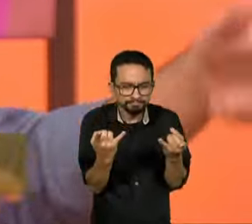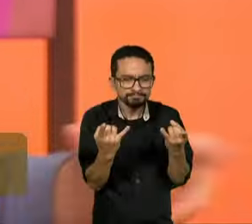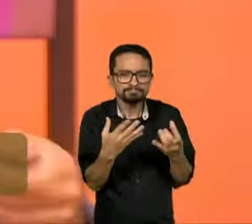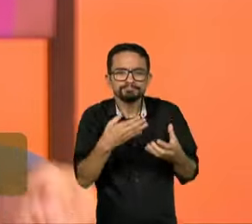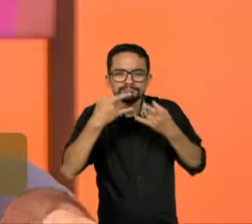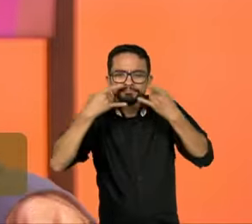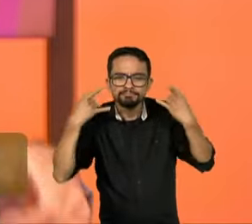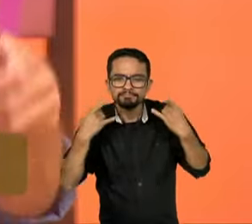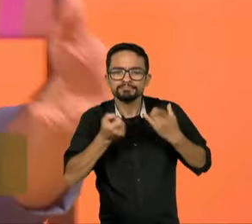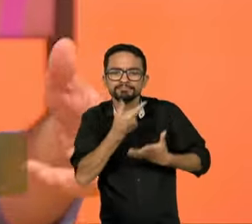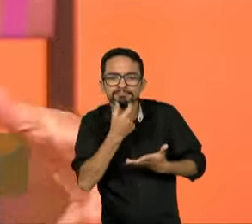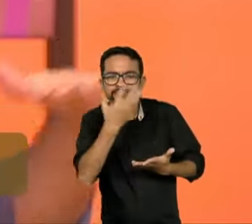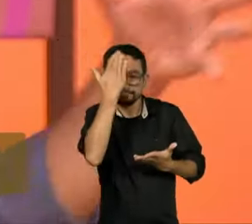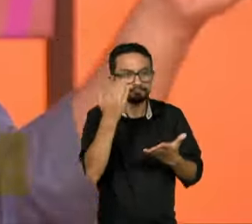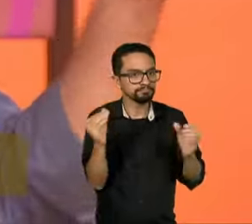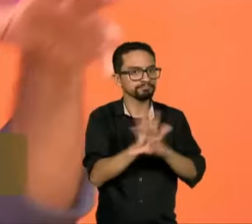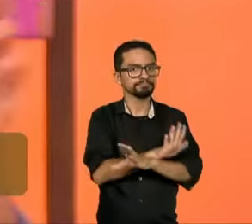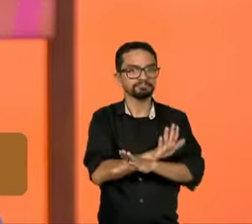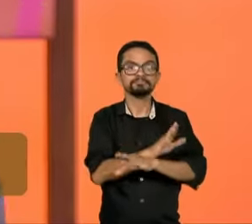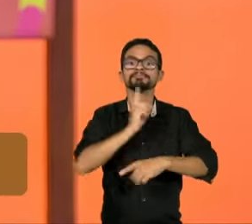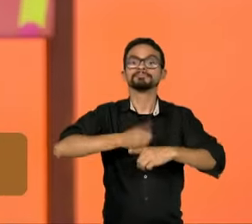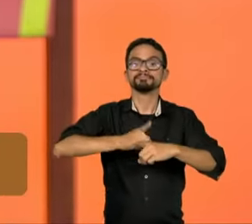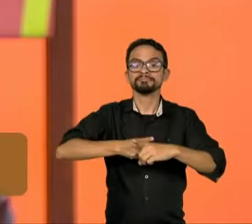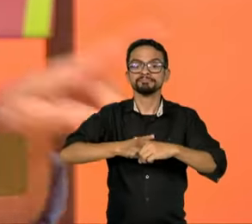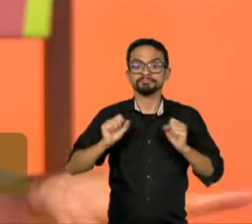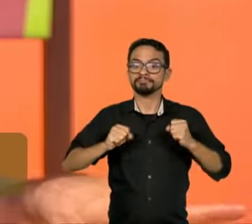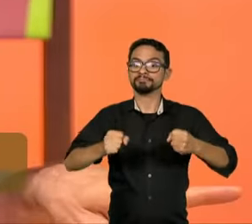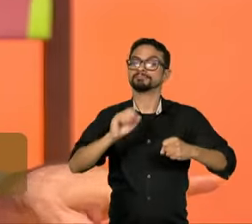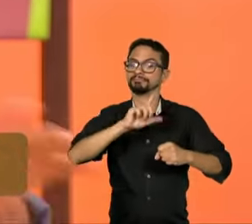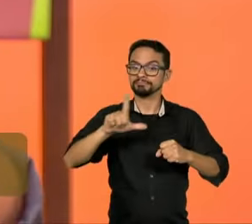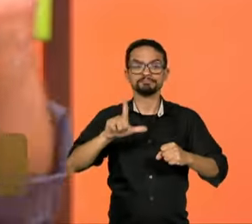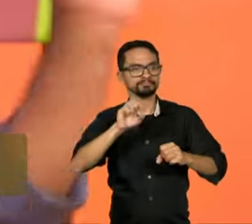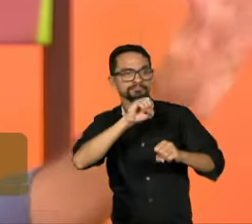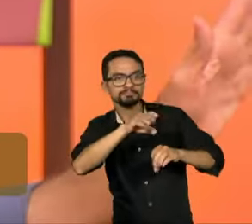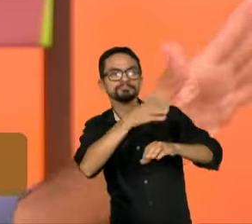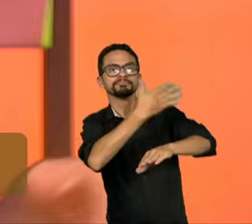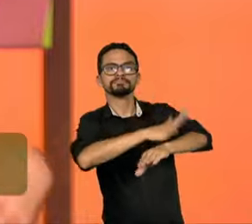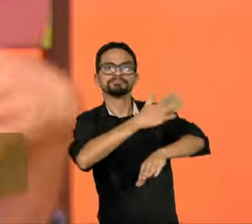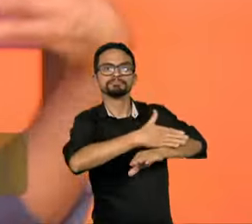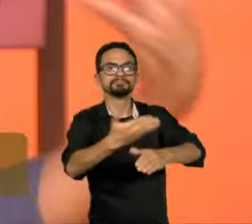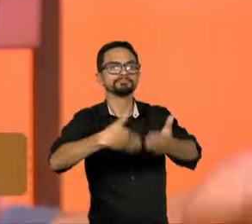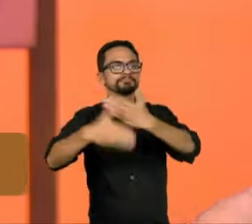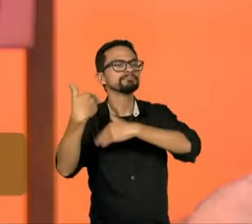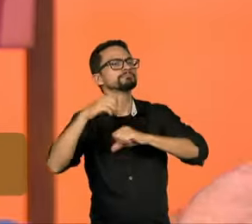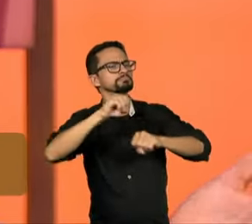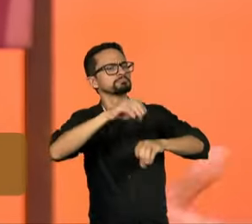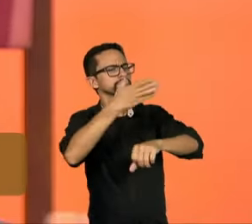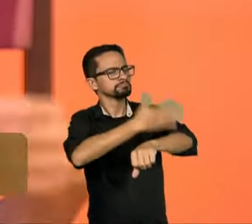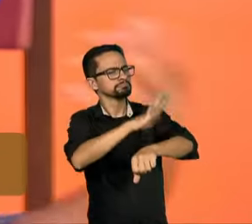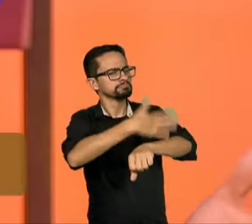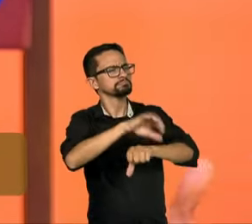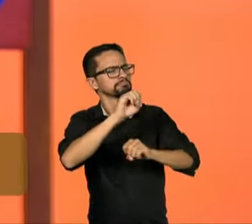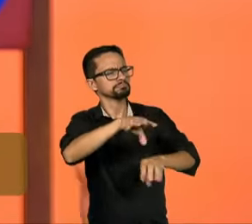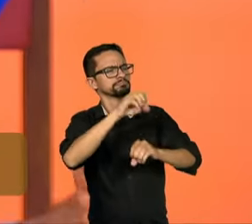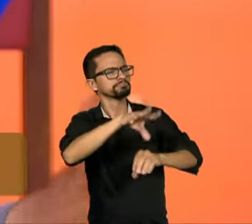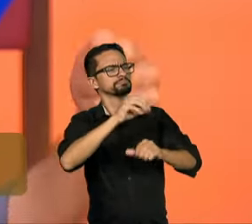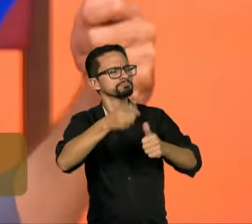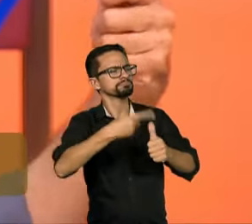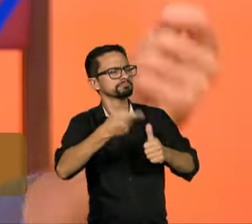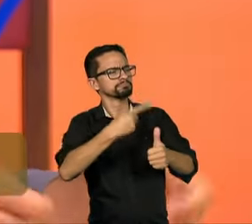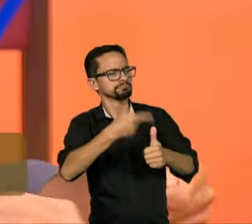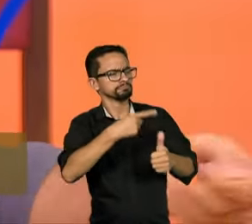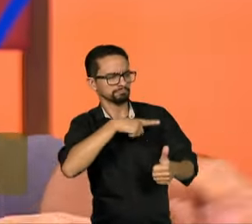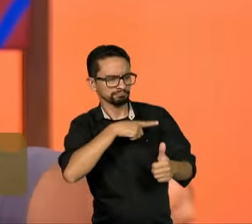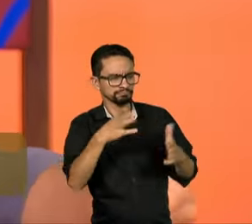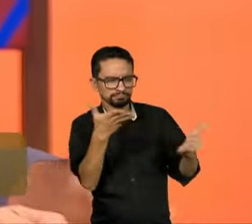máscara, com remédio, com coisa, prepara, porque a Defesa Civil já foi lá, em tempos bons, treinou as pessoas de primeiros socorros,